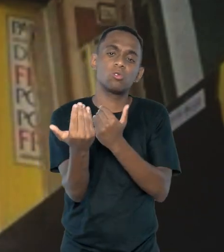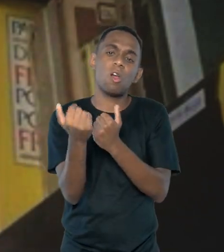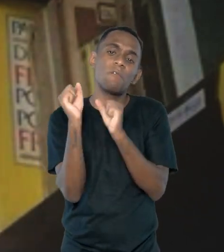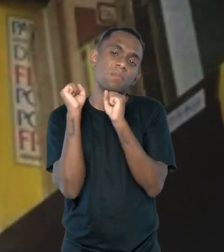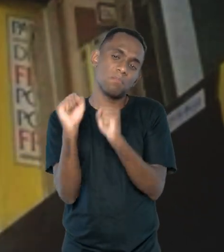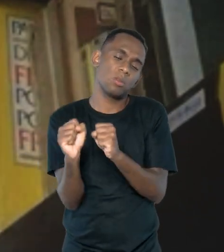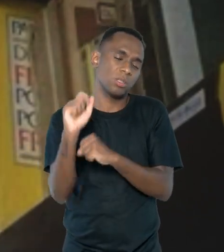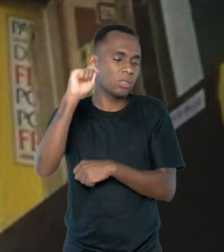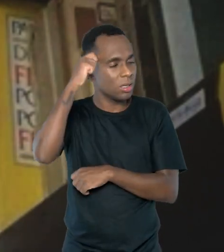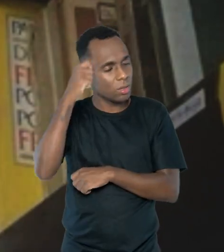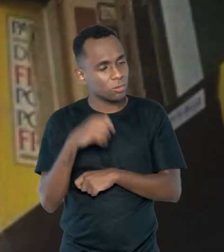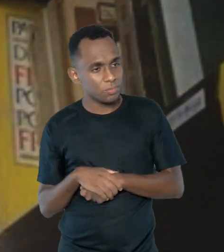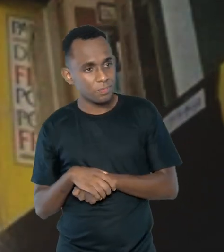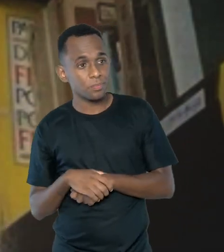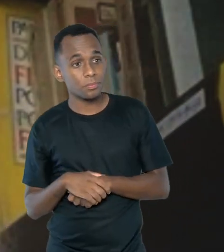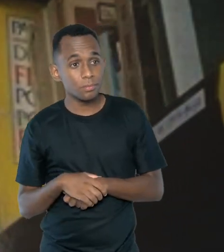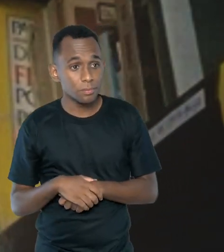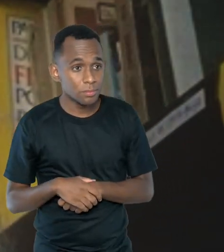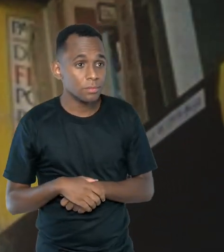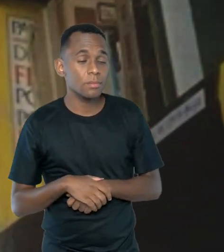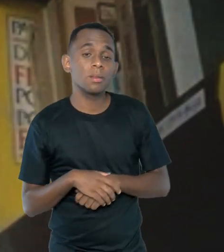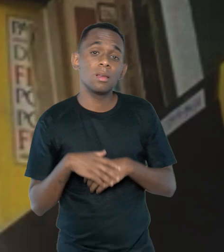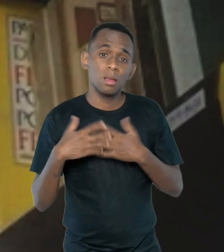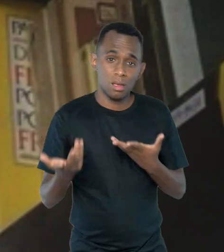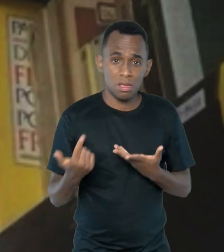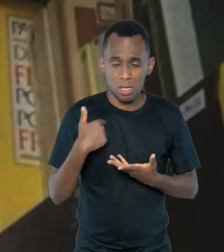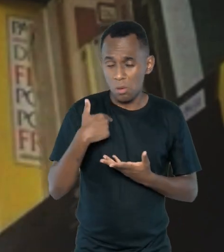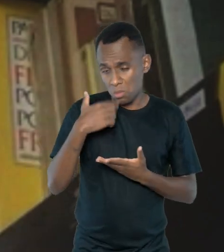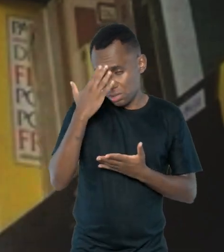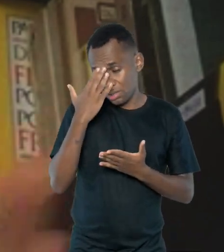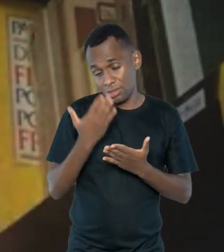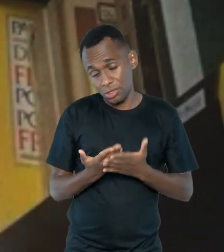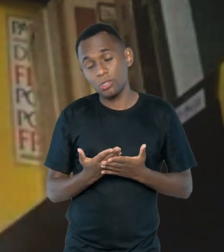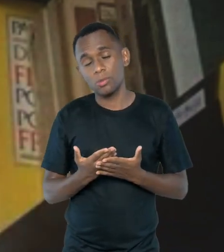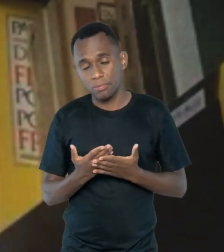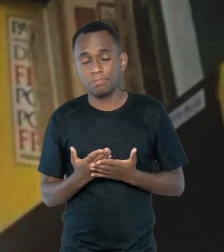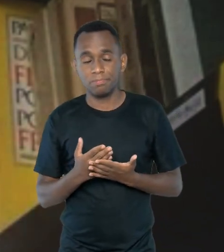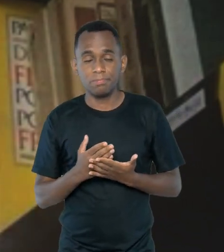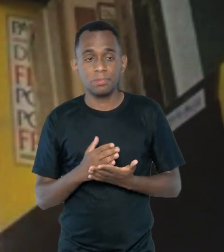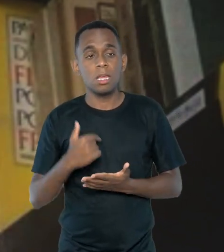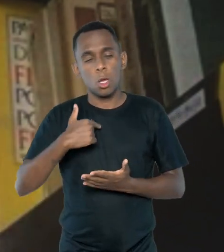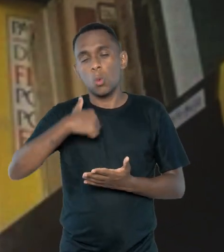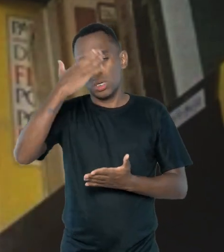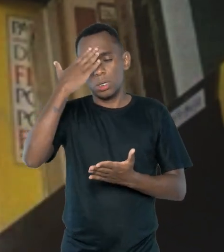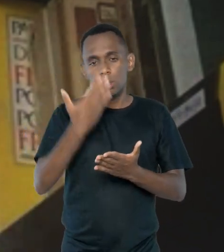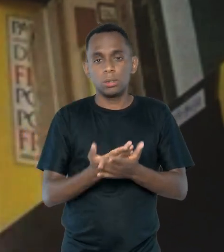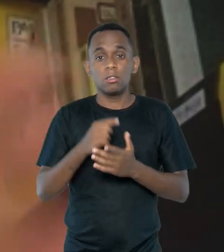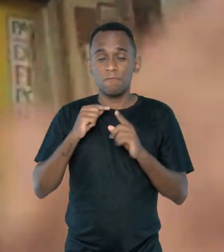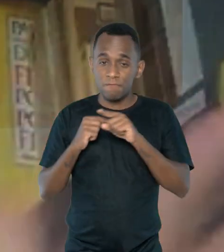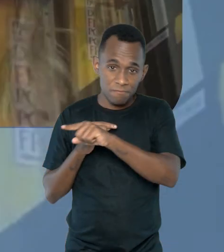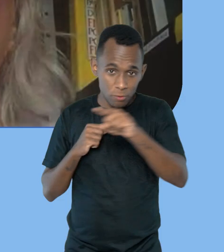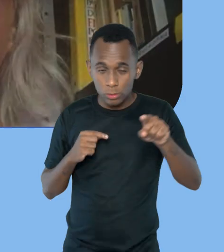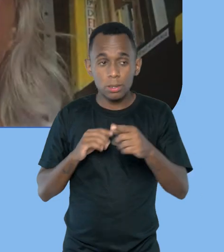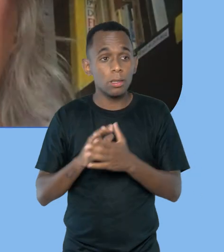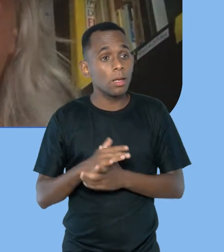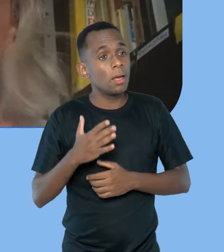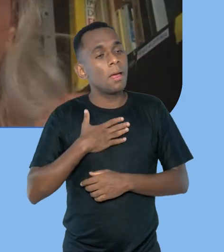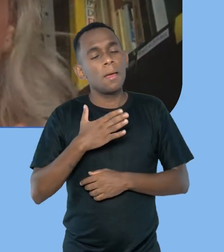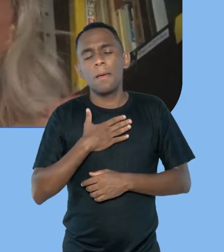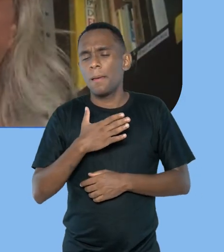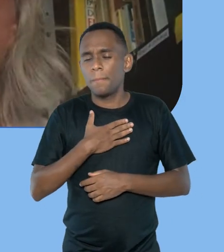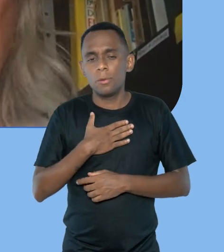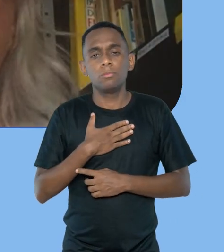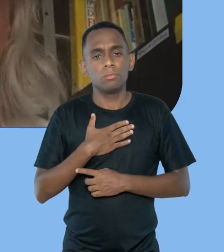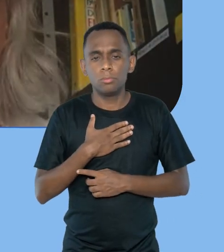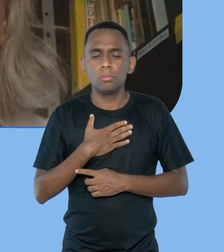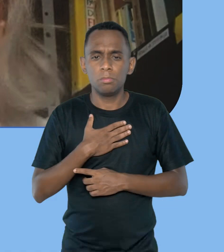o jovem negro pode. Quer dizer, é o tal. Eu acredito, né? Uhum. Eu acredito em vocês.